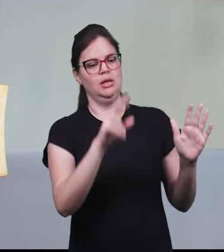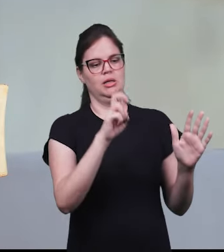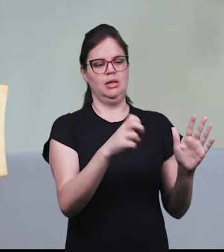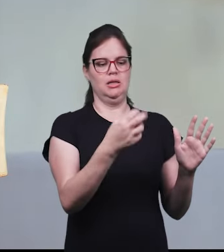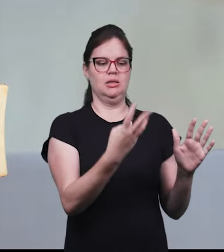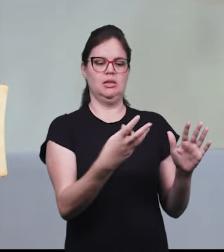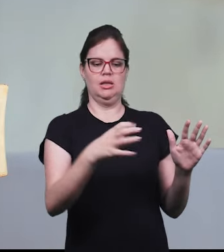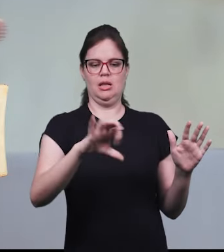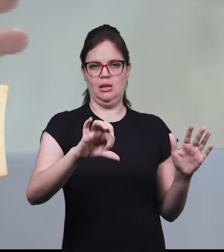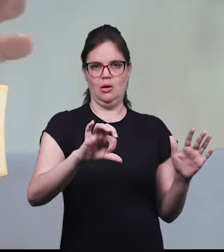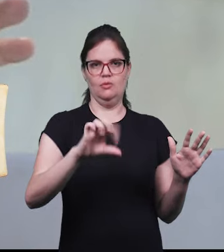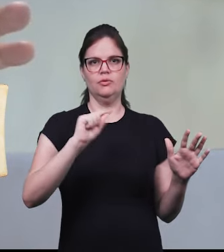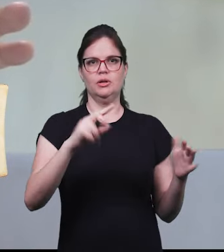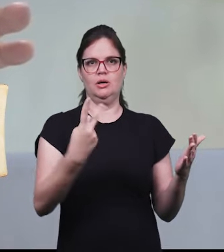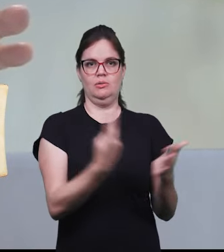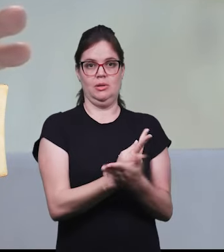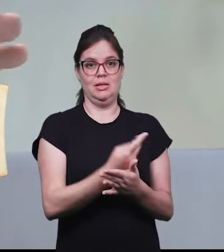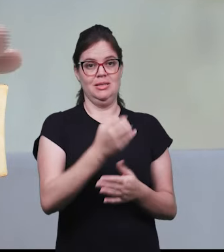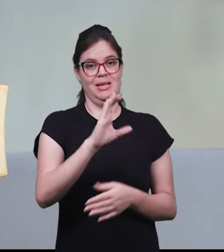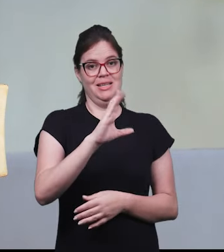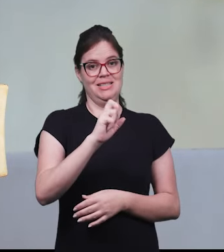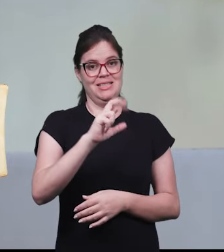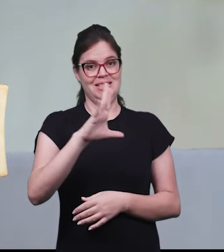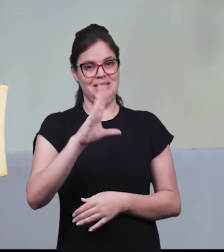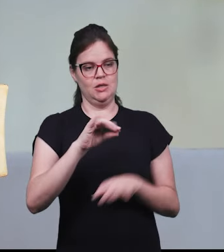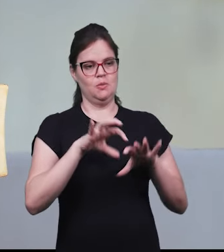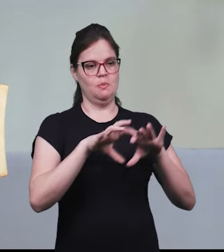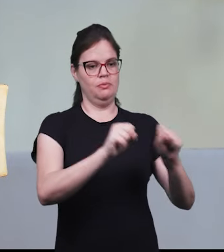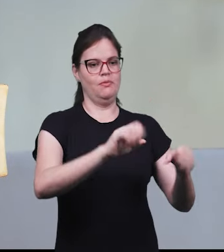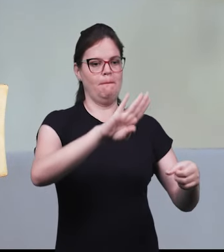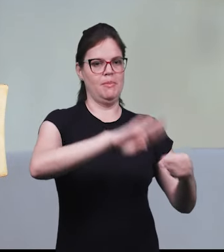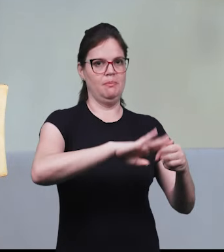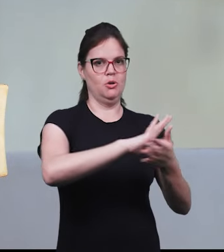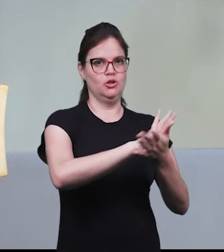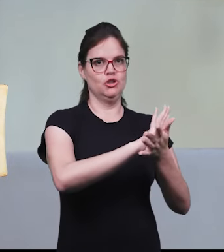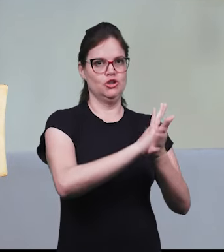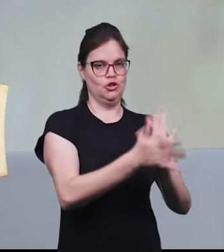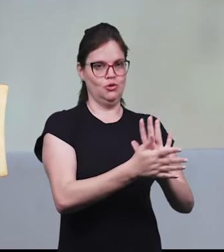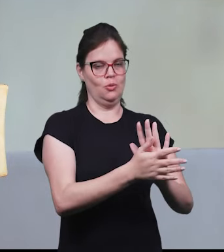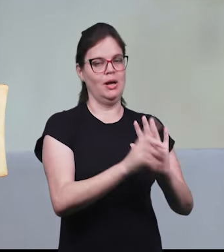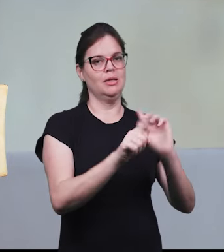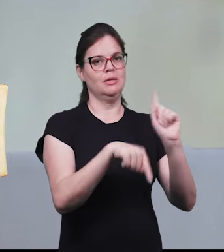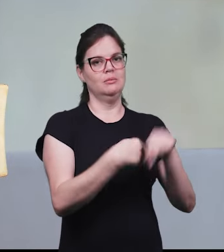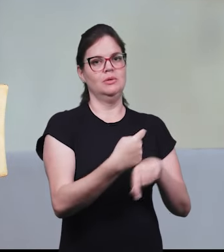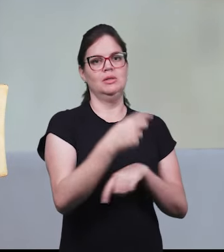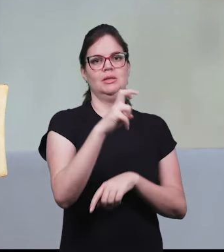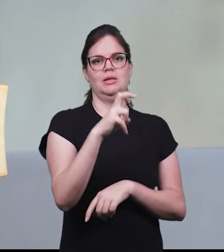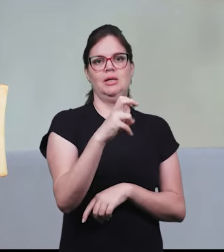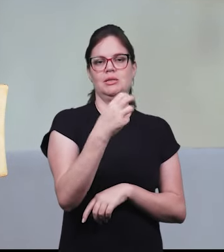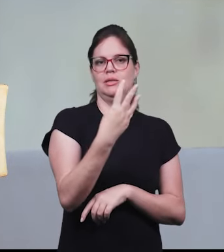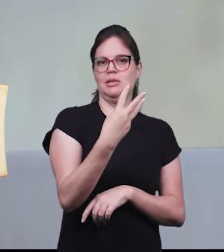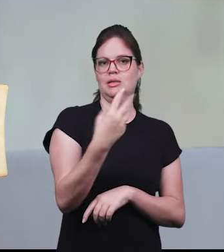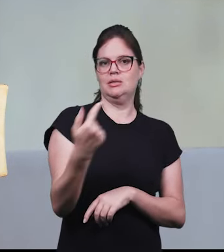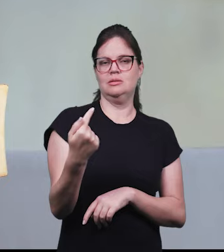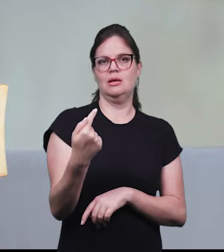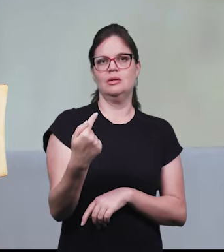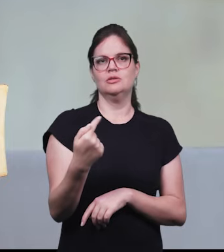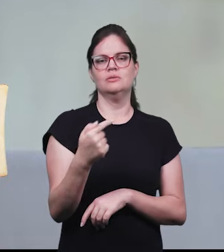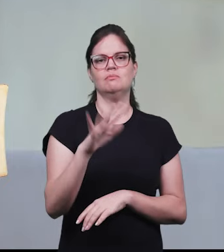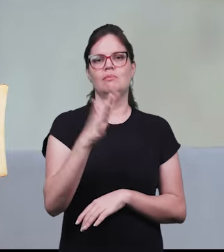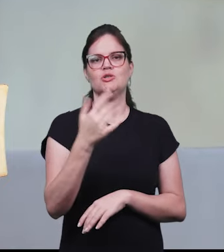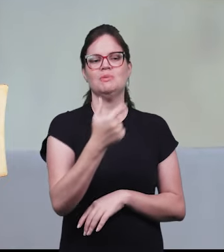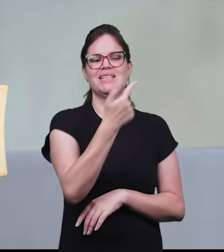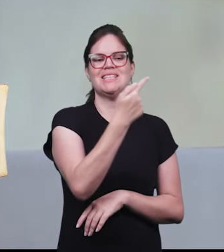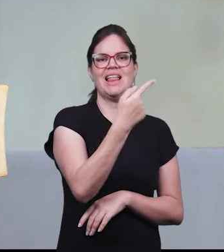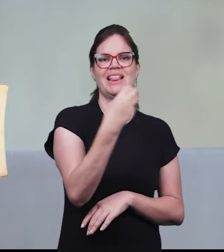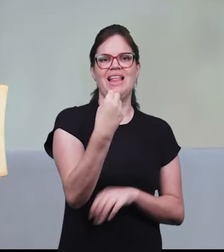a.C., ou seja, Ciro capturou Babilônia. Aqui no ano 537, olha só, interessante, 537,